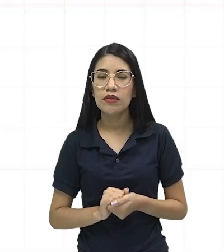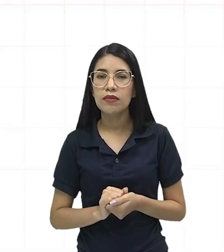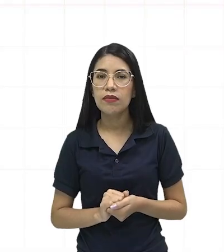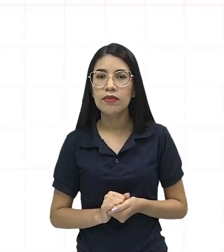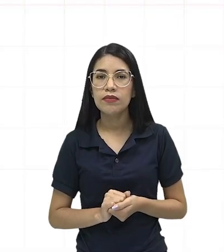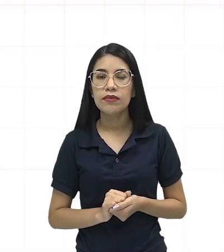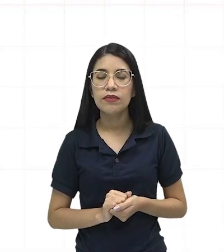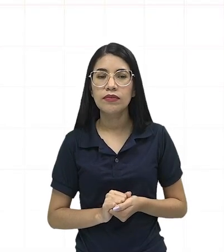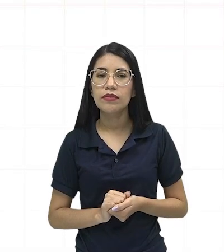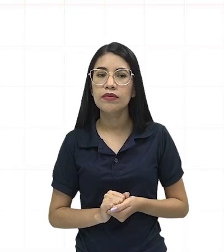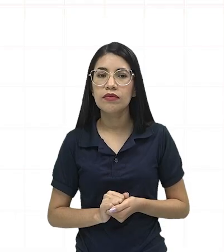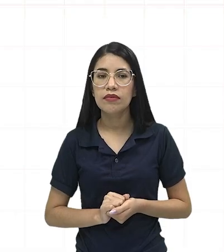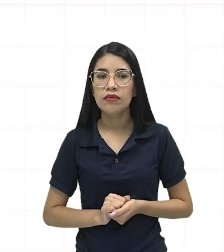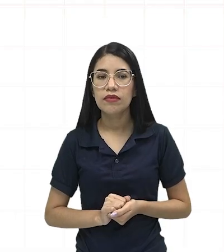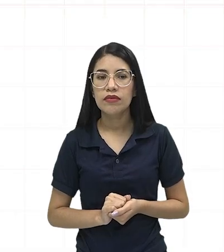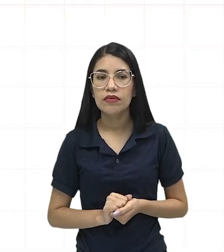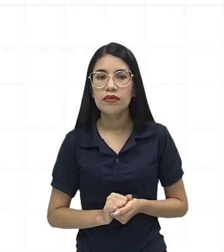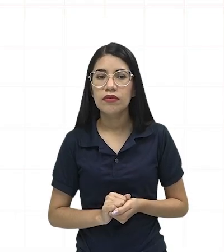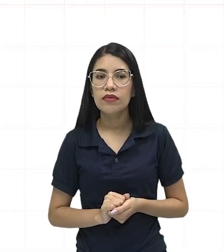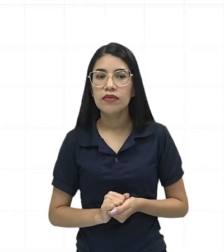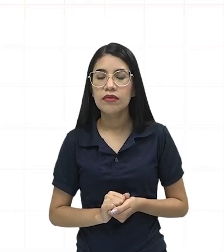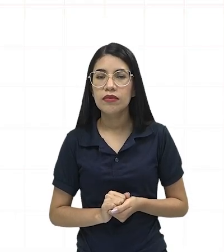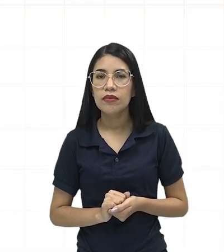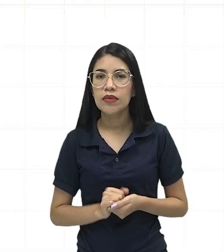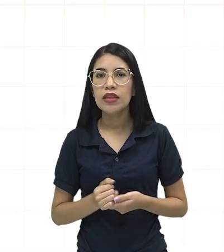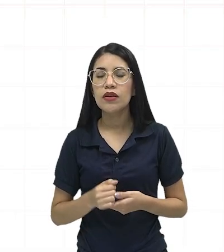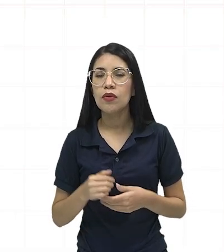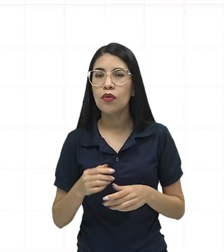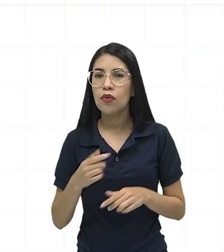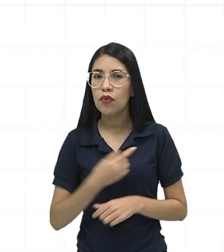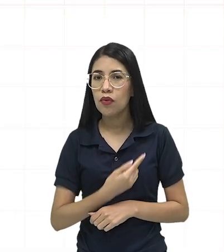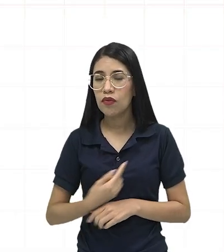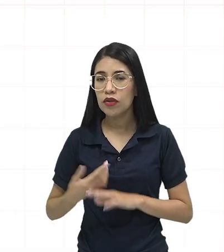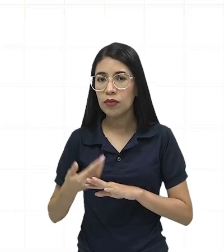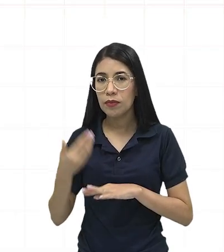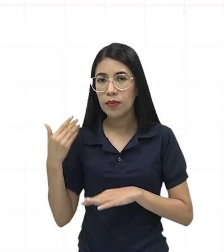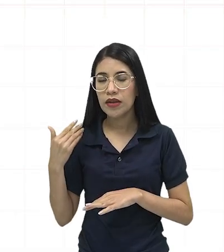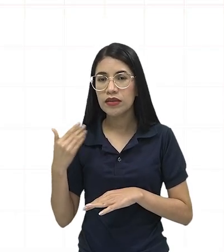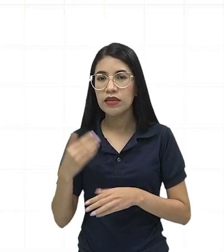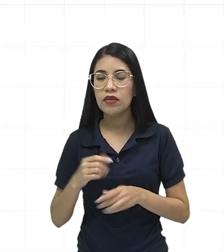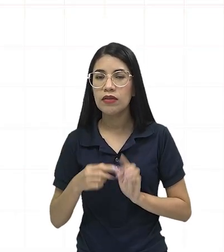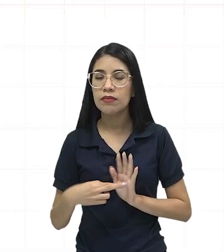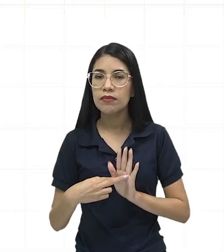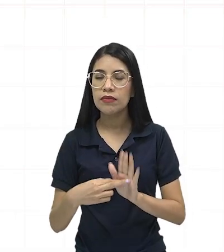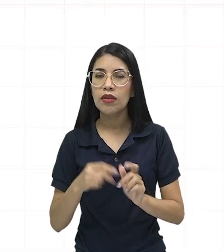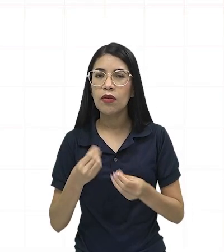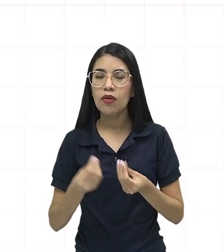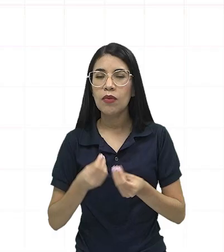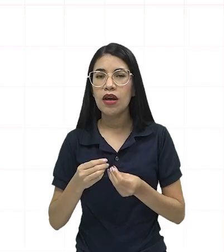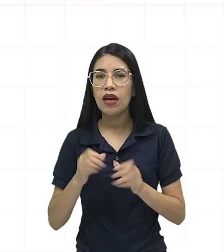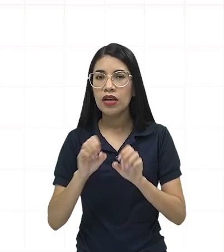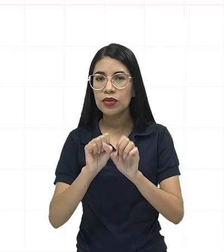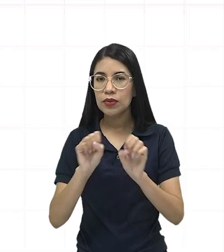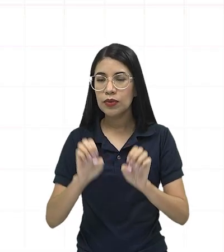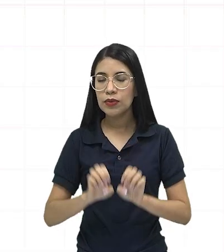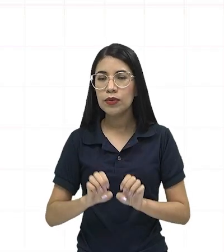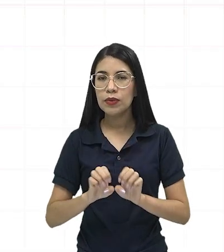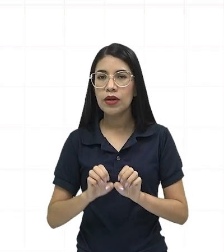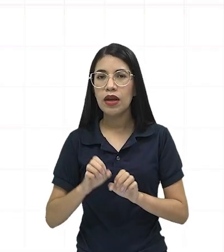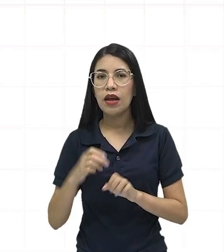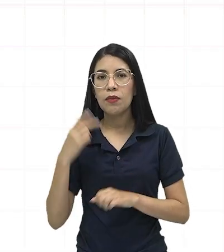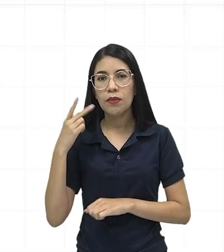iluminismo. O antigo regime representava a estrutura política, social e